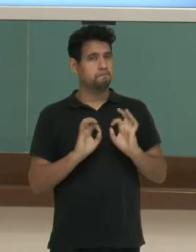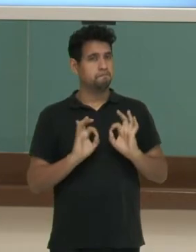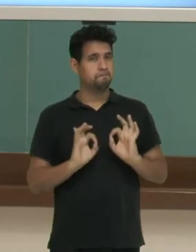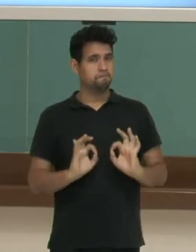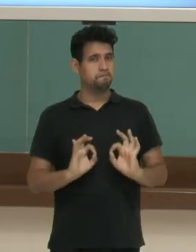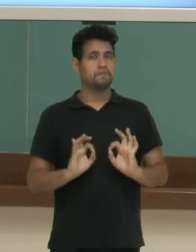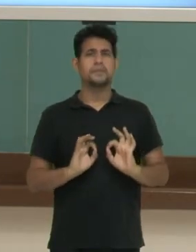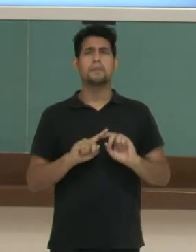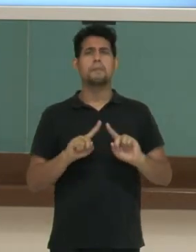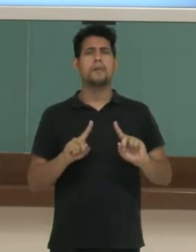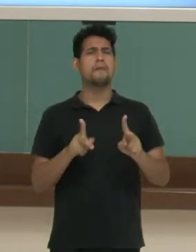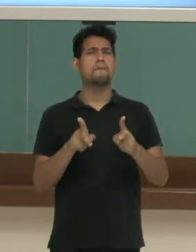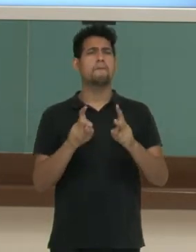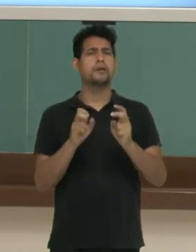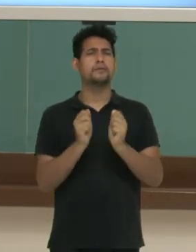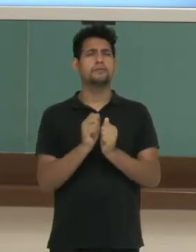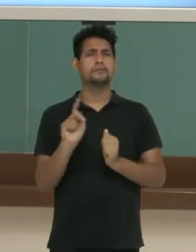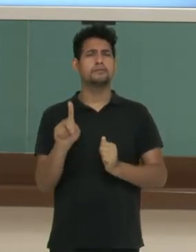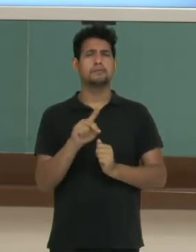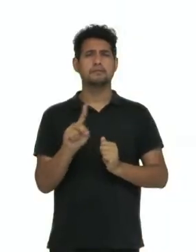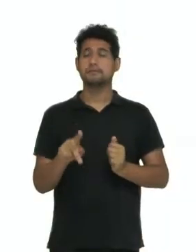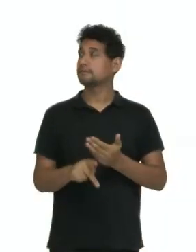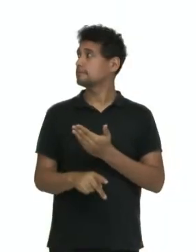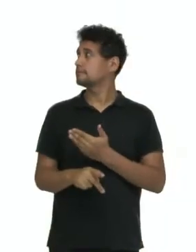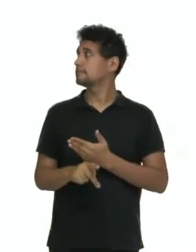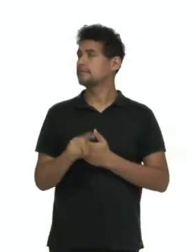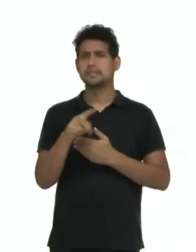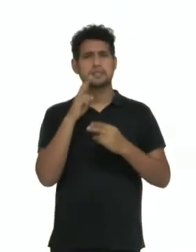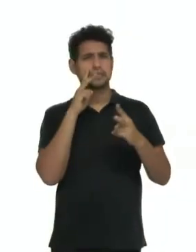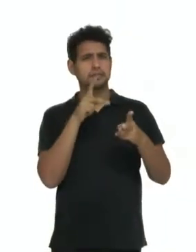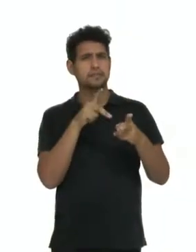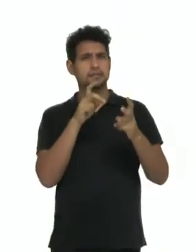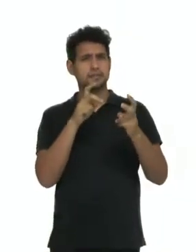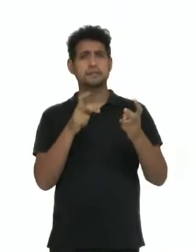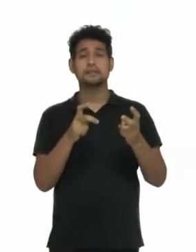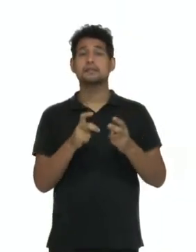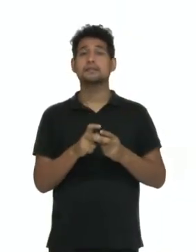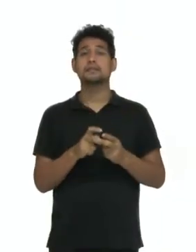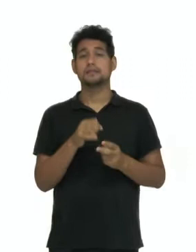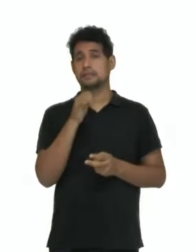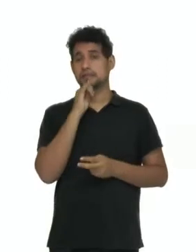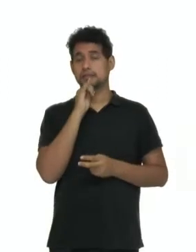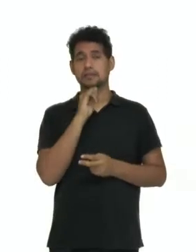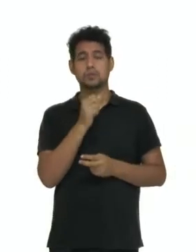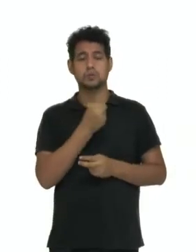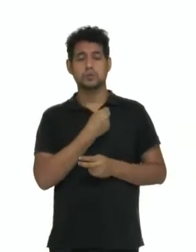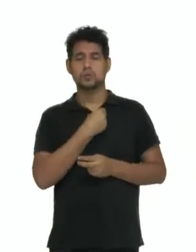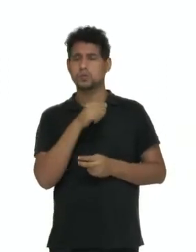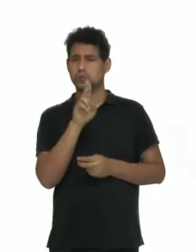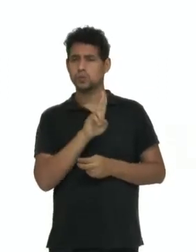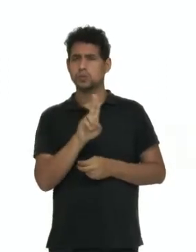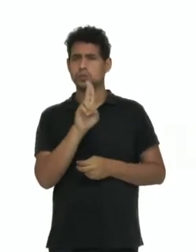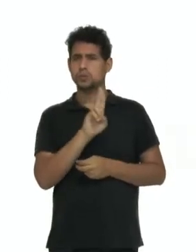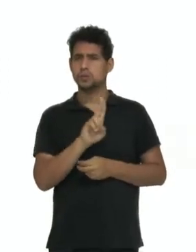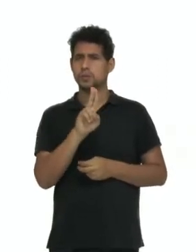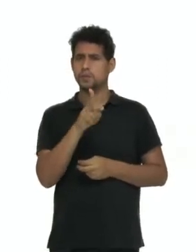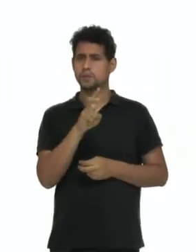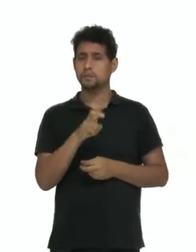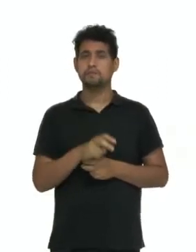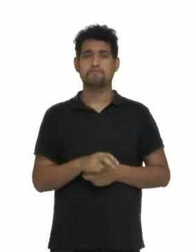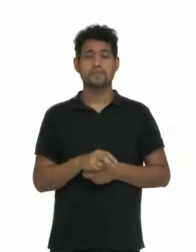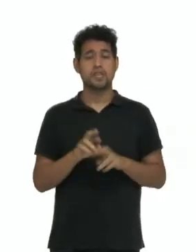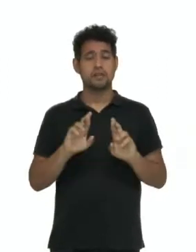Então, observe aqui com a professora, olha lá. Então, observe, né, o algoritmo da multiplicação, olha lá.